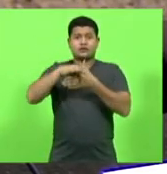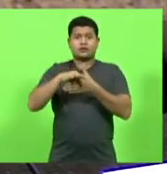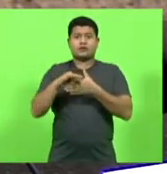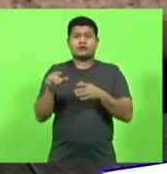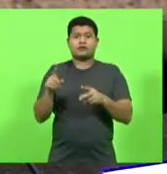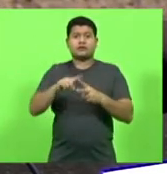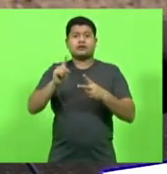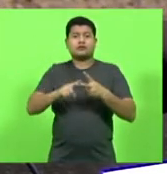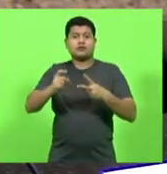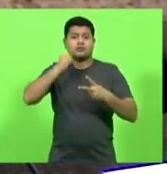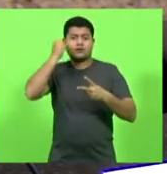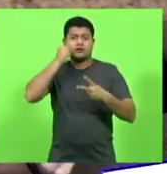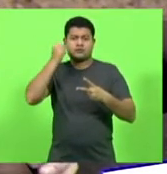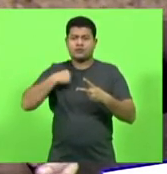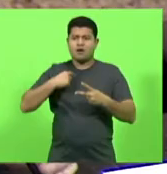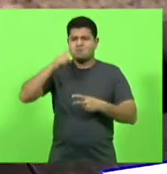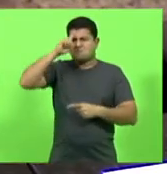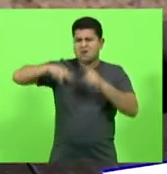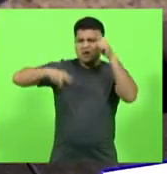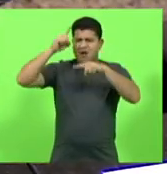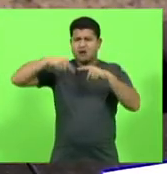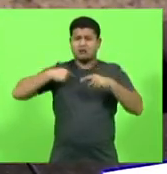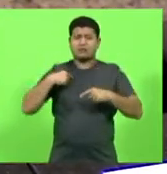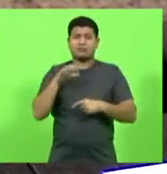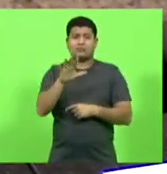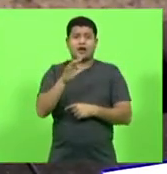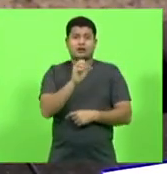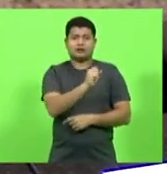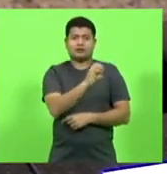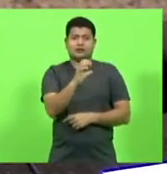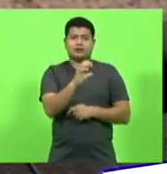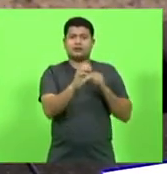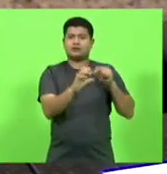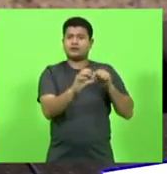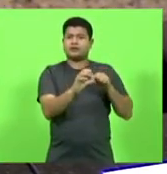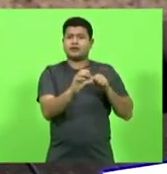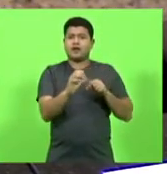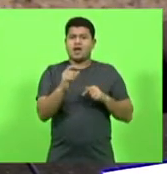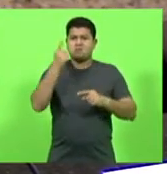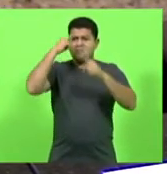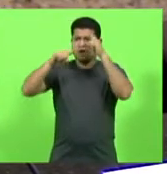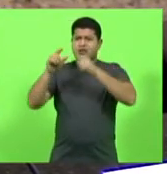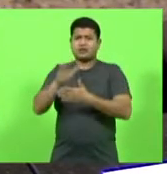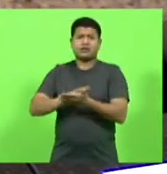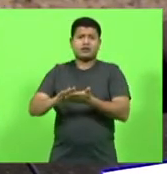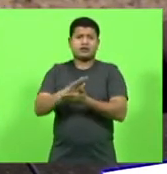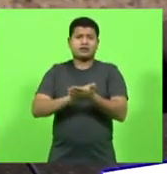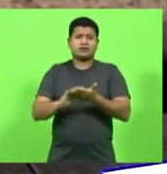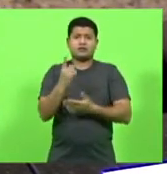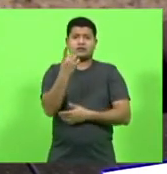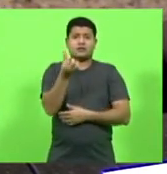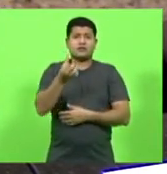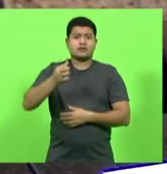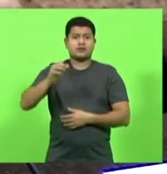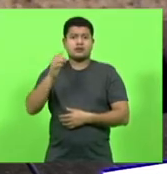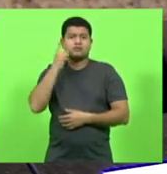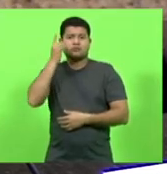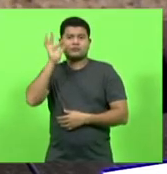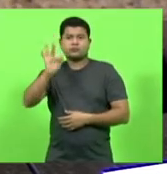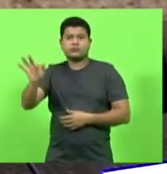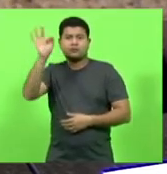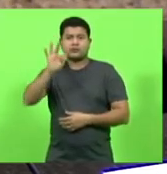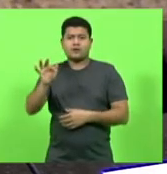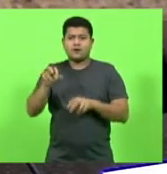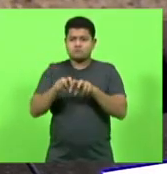desmandam no Senado Federal, e Santa Catarina nada manda. Com 16 deputados federais, com uma bancada, um deputado,